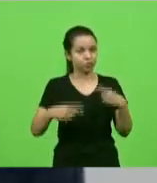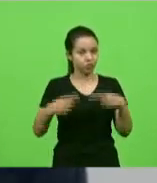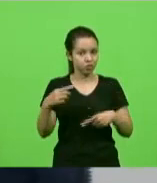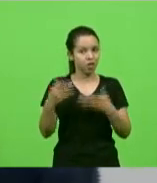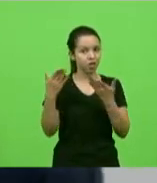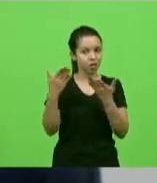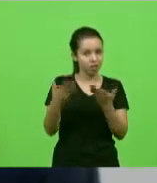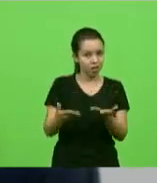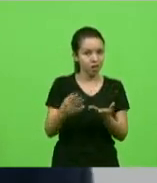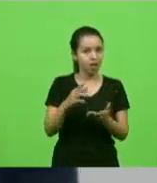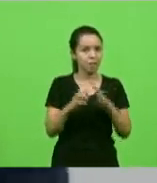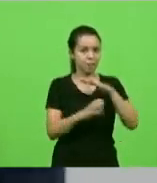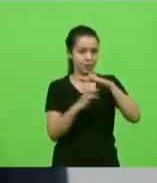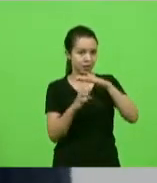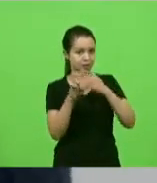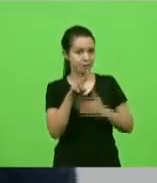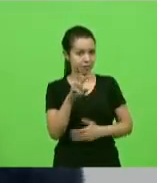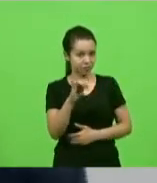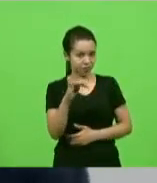estavam em andamento.